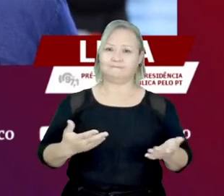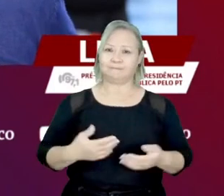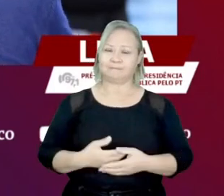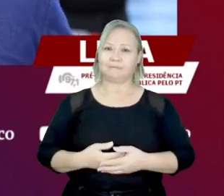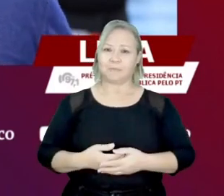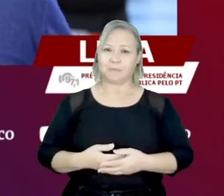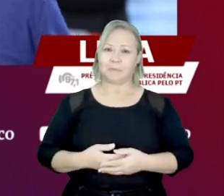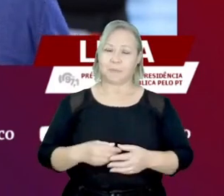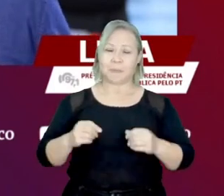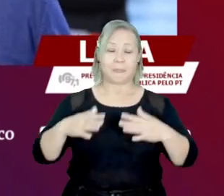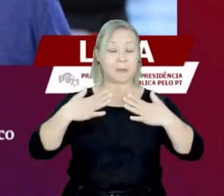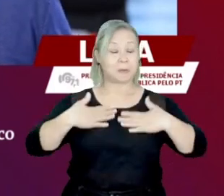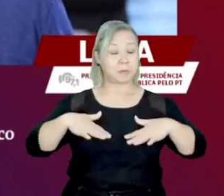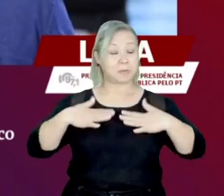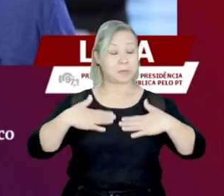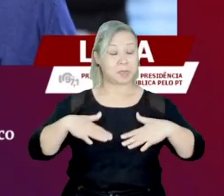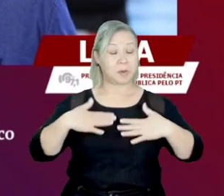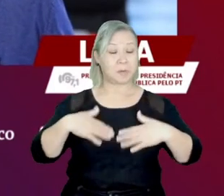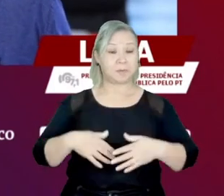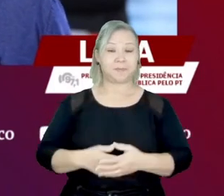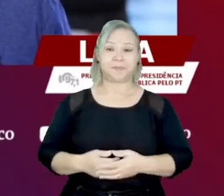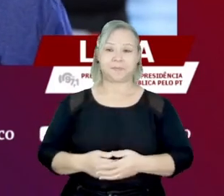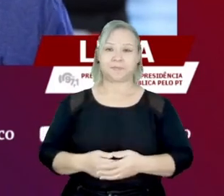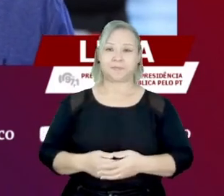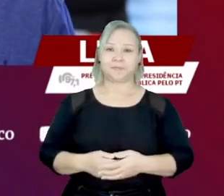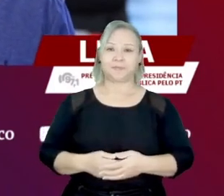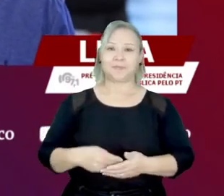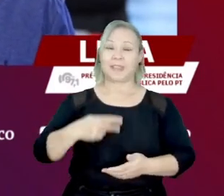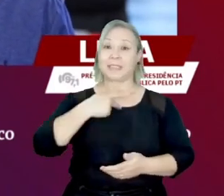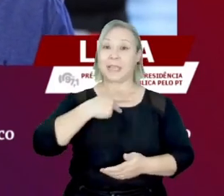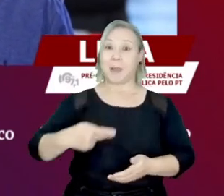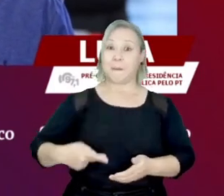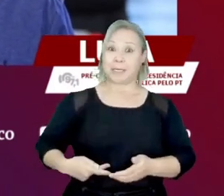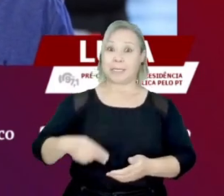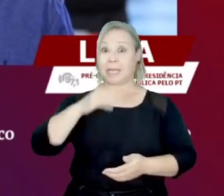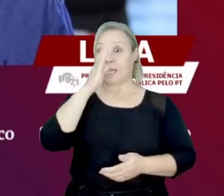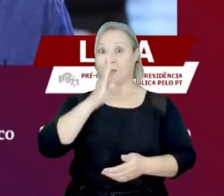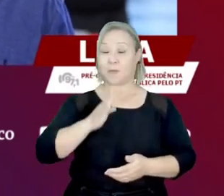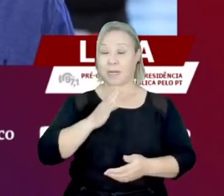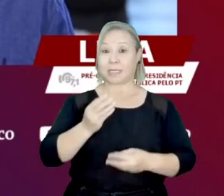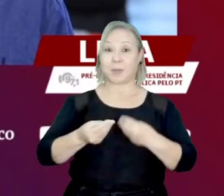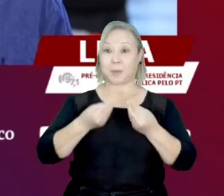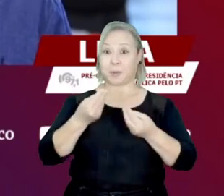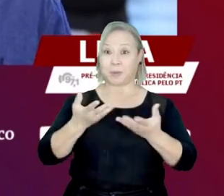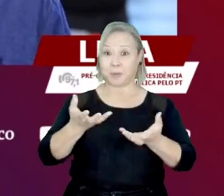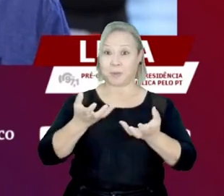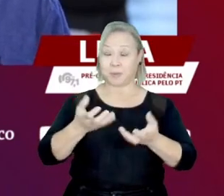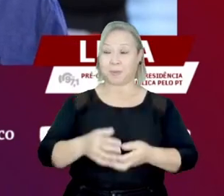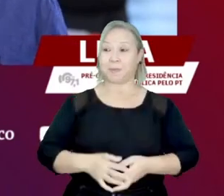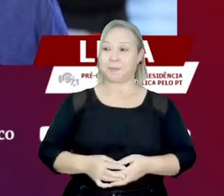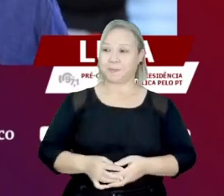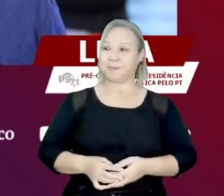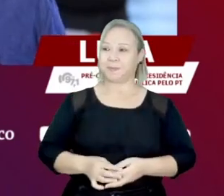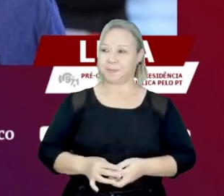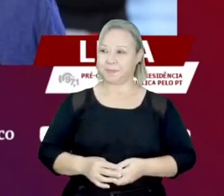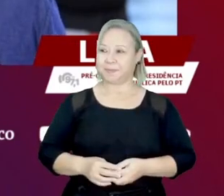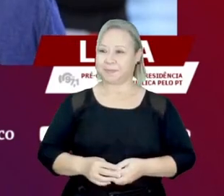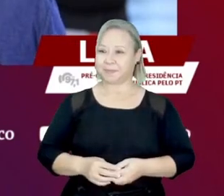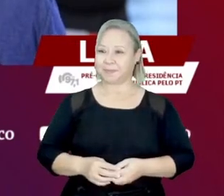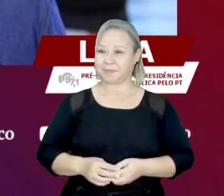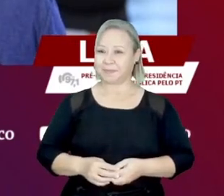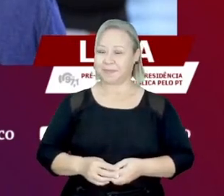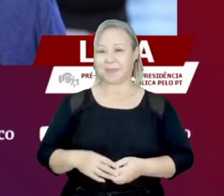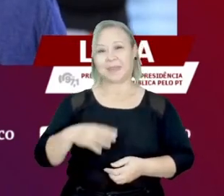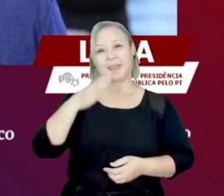O Brasil. Olha, eu digo que eu sou um cidadão de uma causa só. E a minha causa é